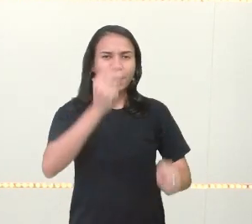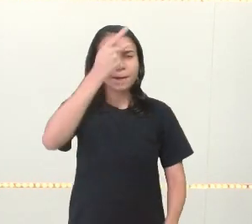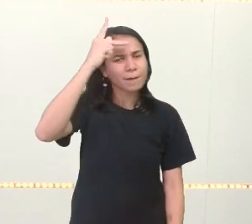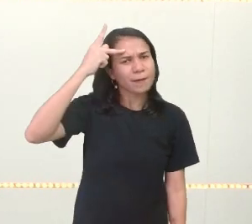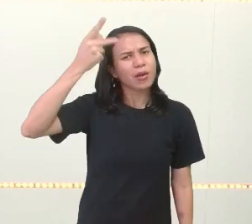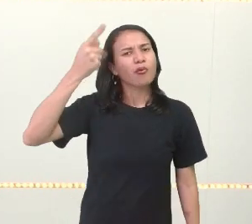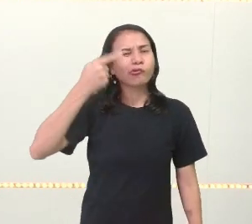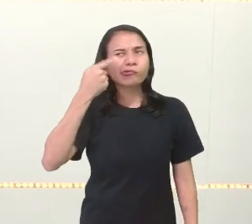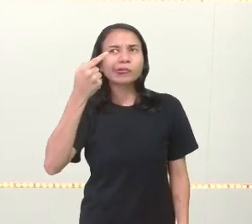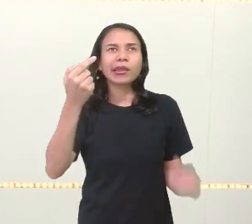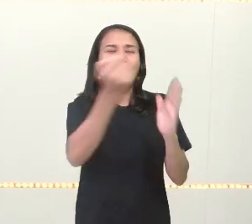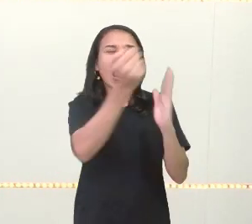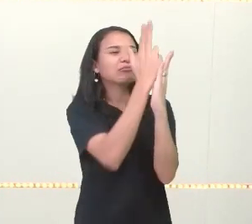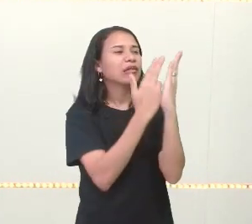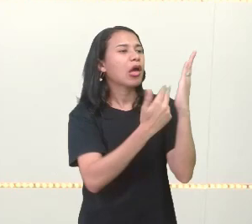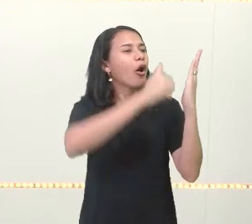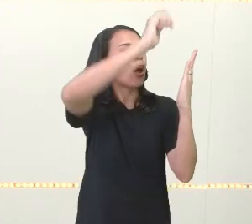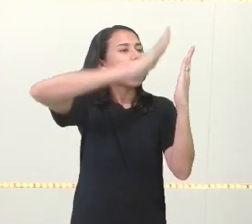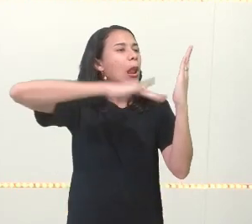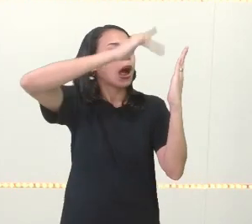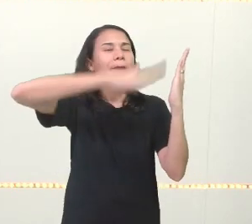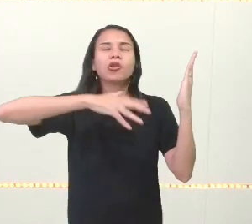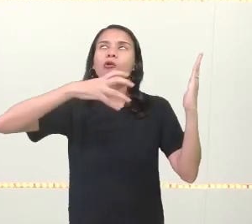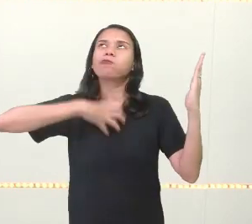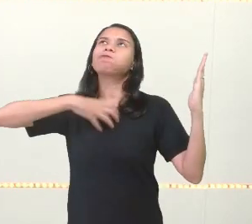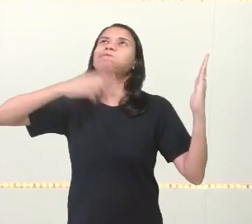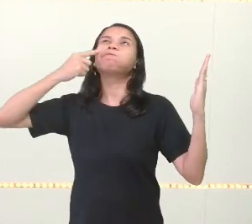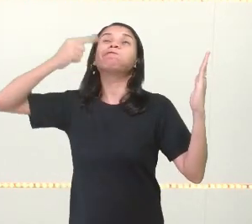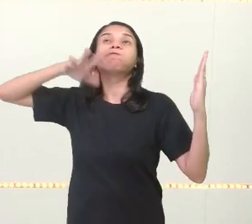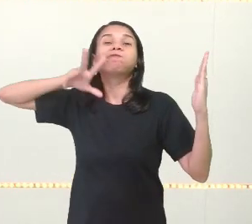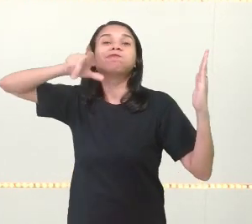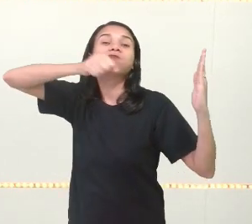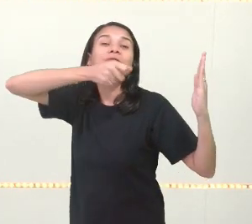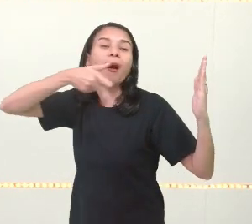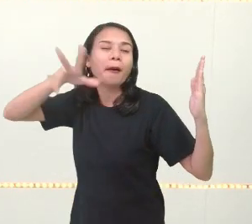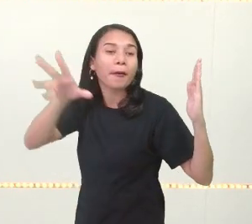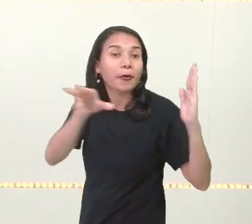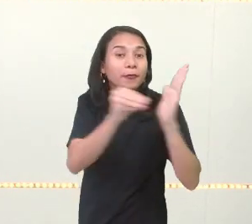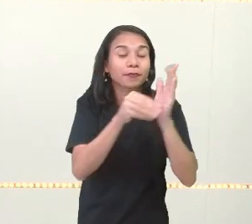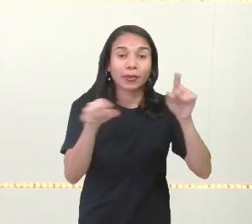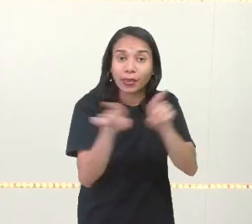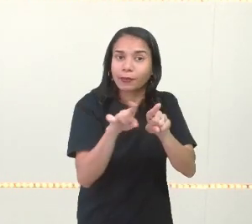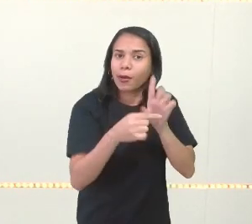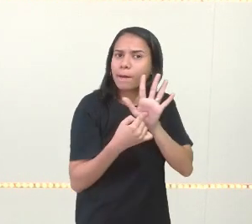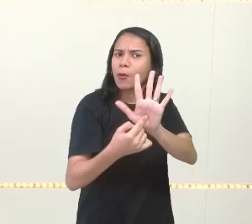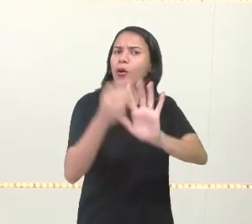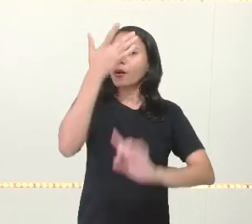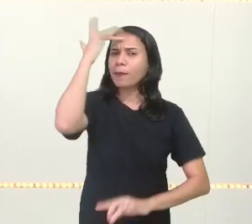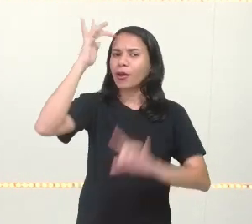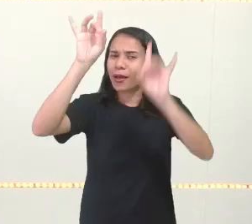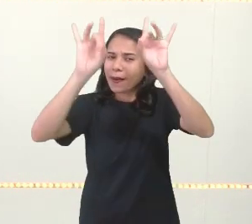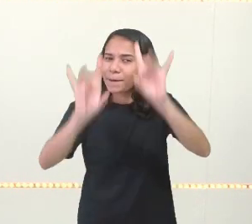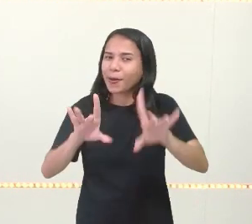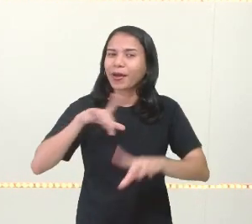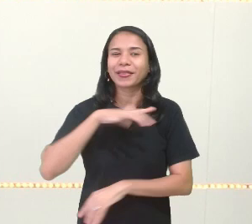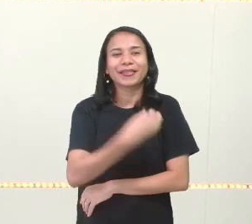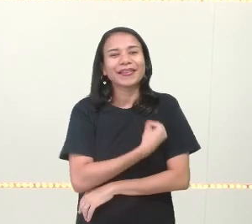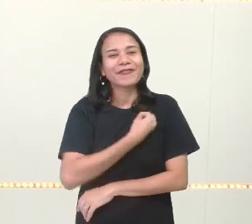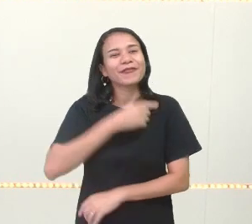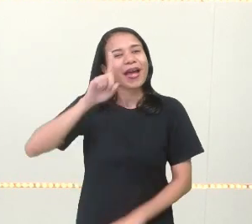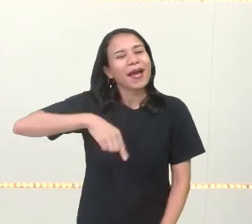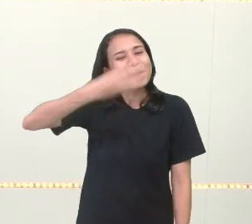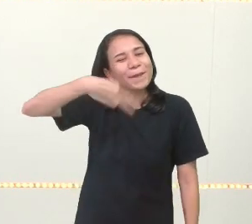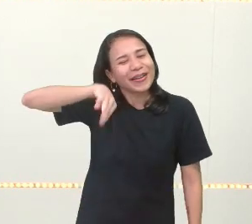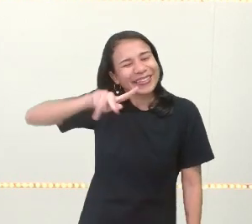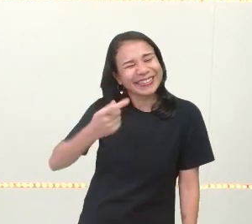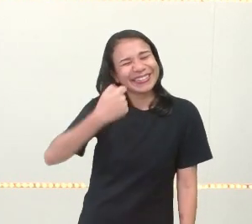que desenharam a fauna da sua forma. Mas eu também quero apresentar uma pessoa super especial que está aqui com a gente, que é a